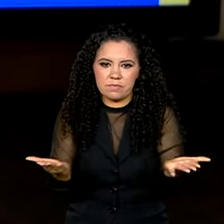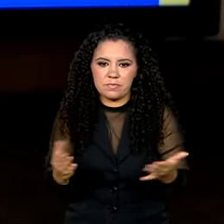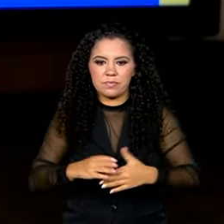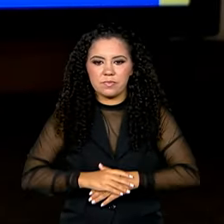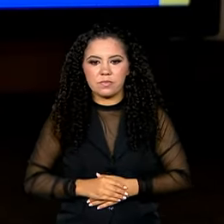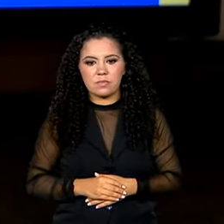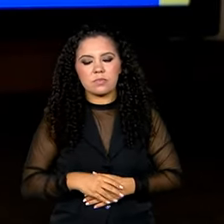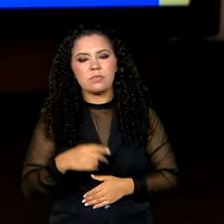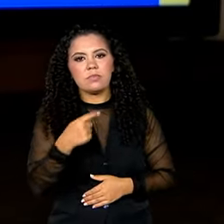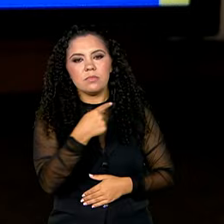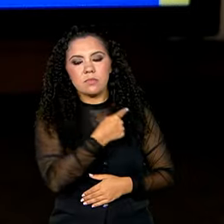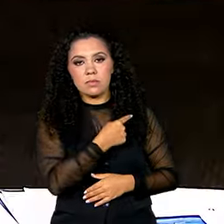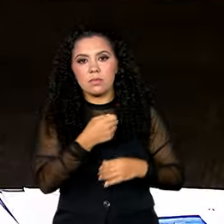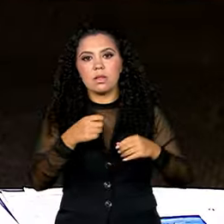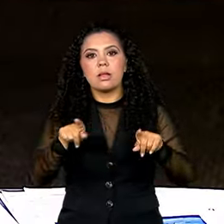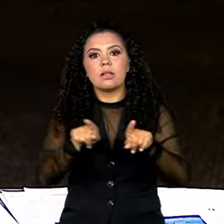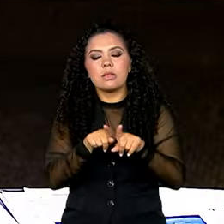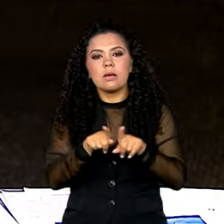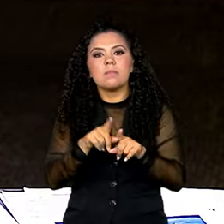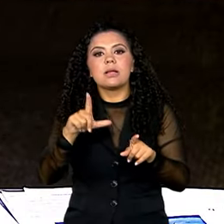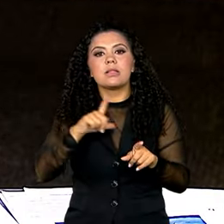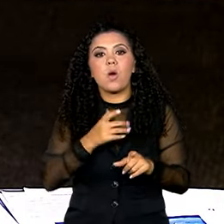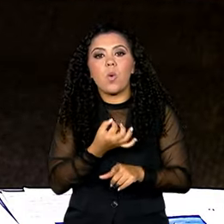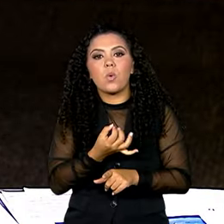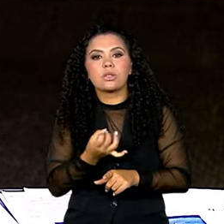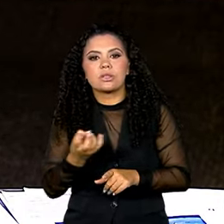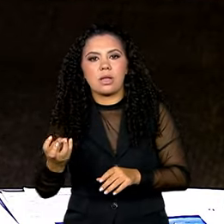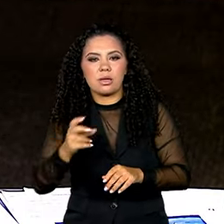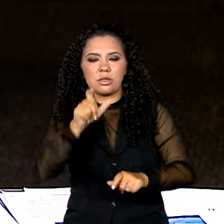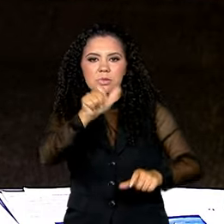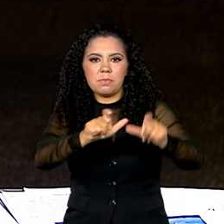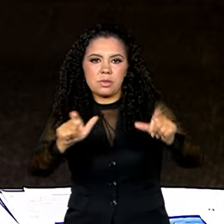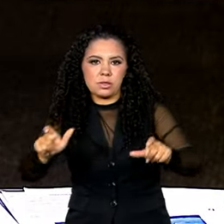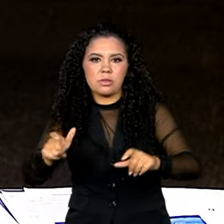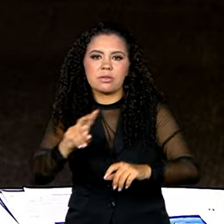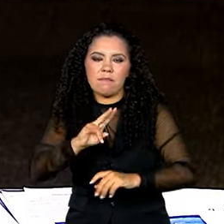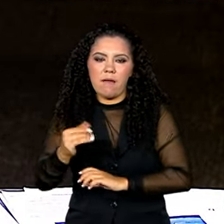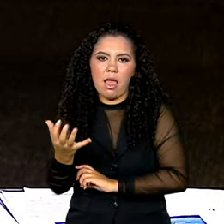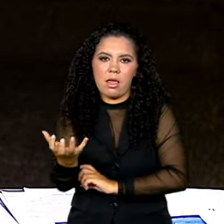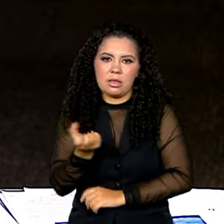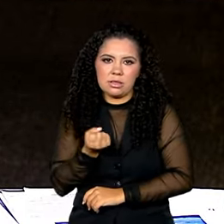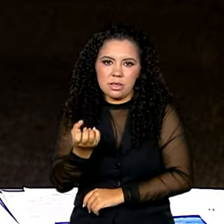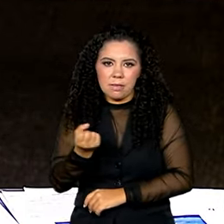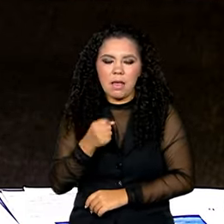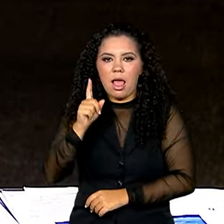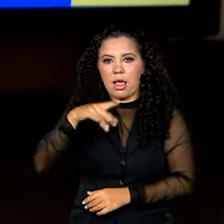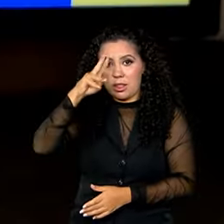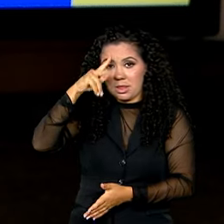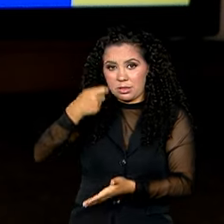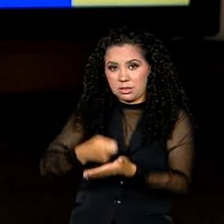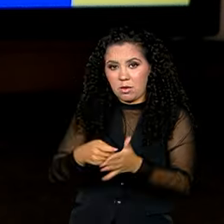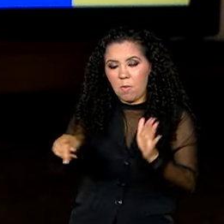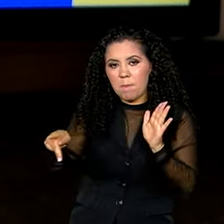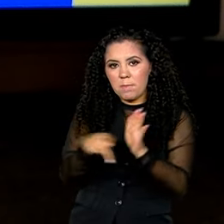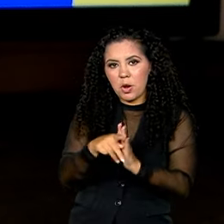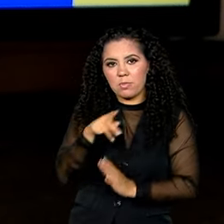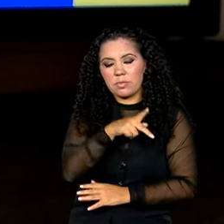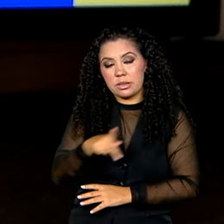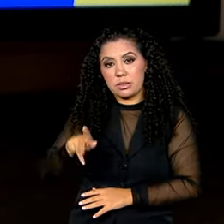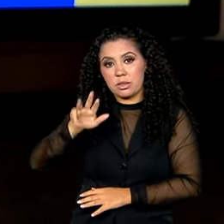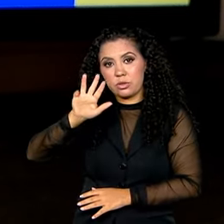medida provisória. Isso, e uma ampliação do volume de beneficiários. Essa foi uma determinação do presidente Lula. E aí essas pessoas vão